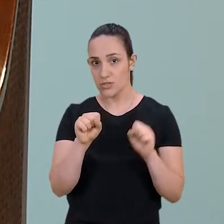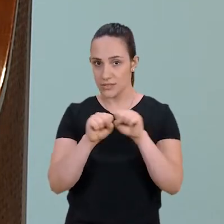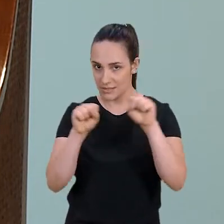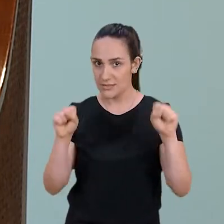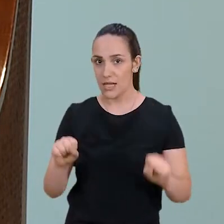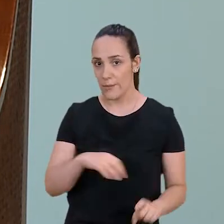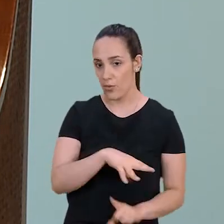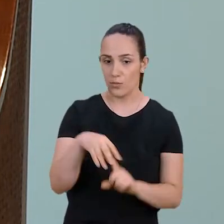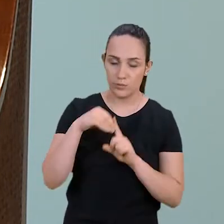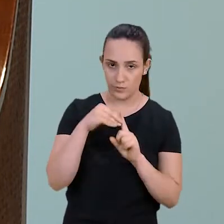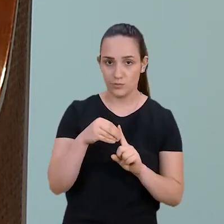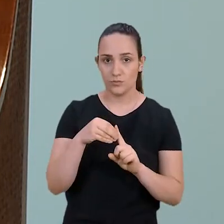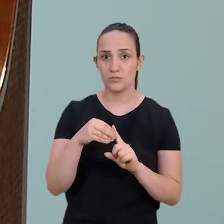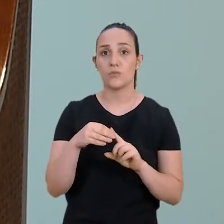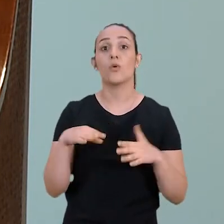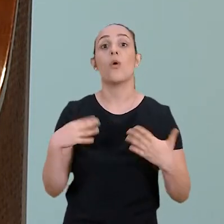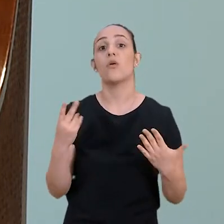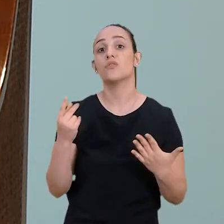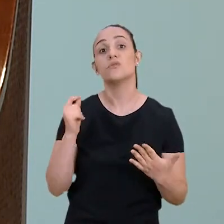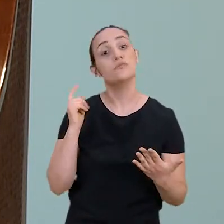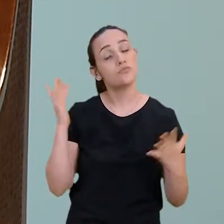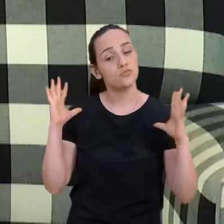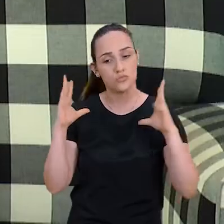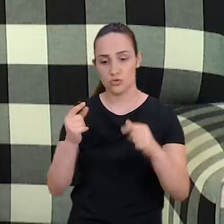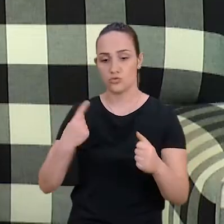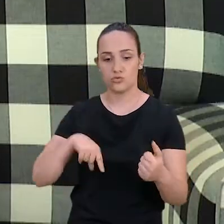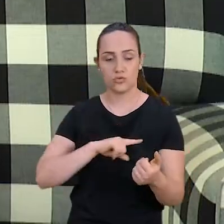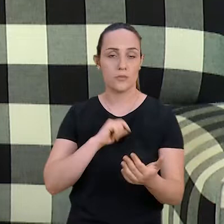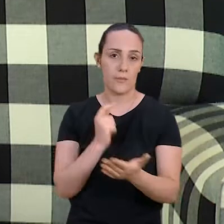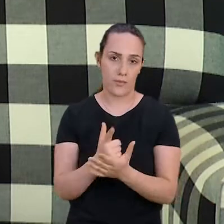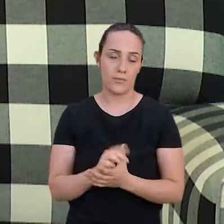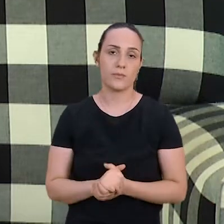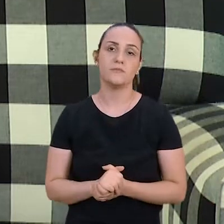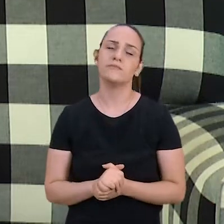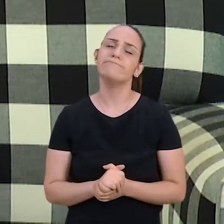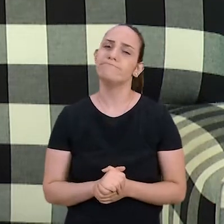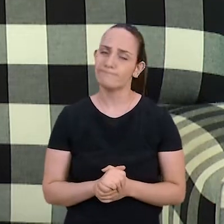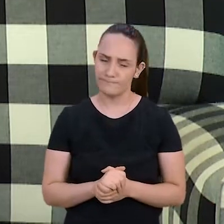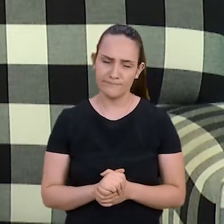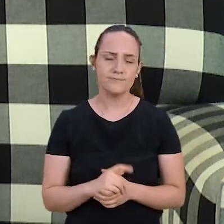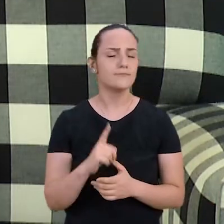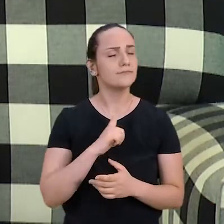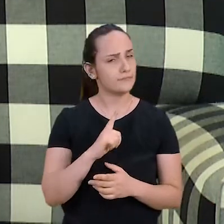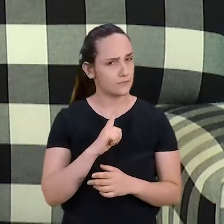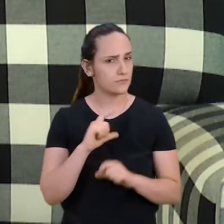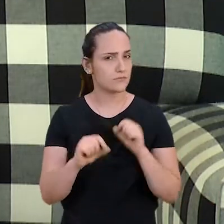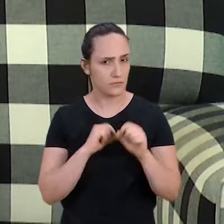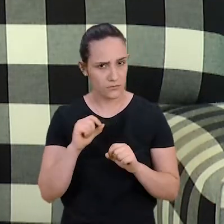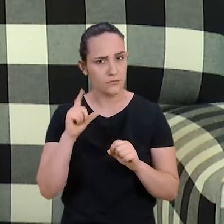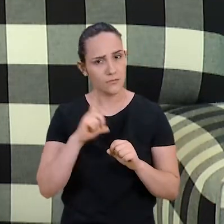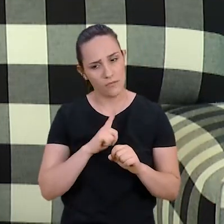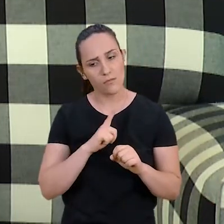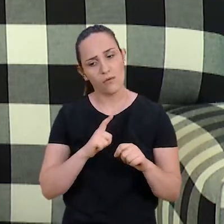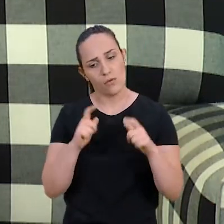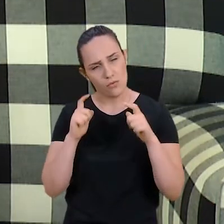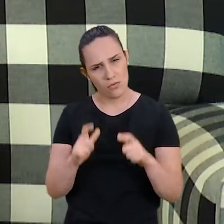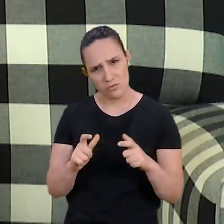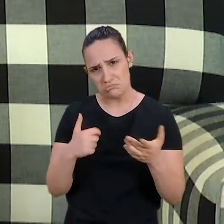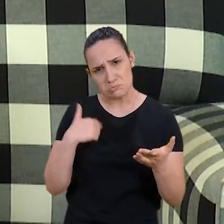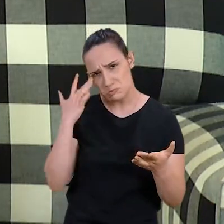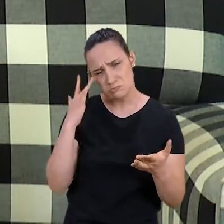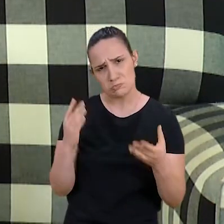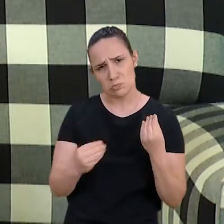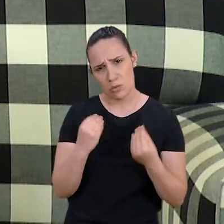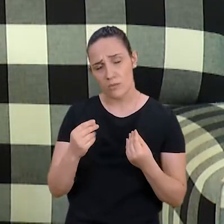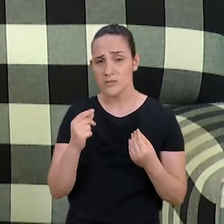e que é custeado por todos nós. Bom, então, de certa forma, existe um acesso, não sei, vocês até